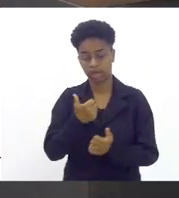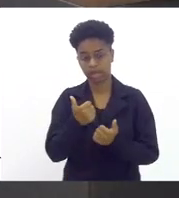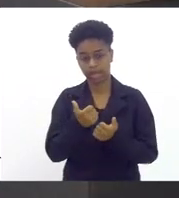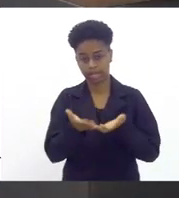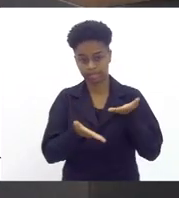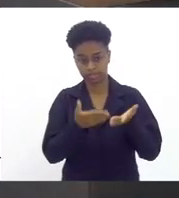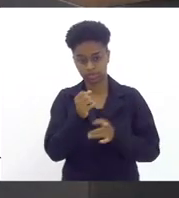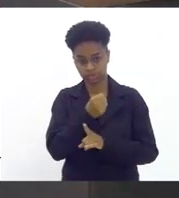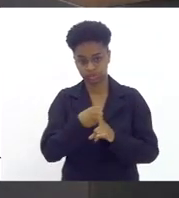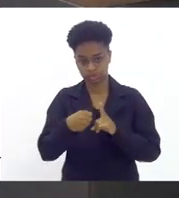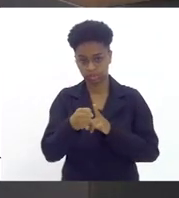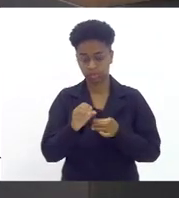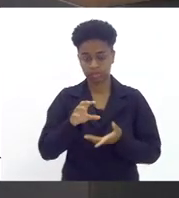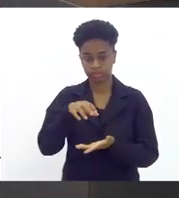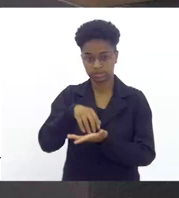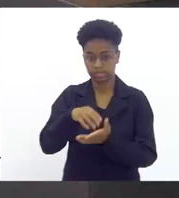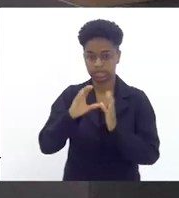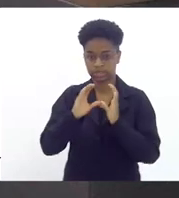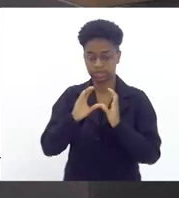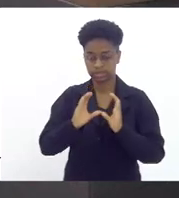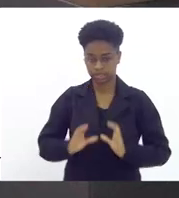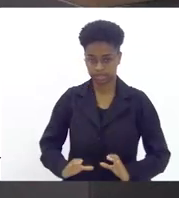do Centro de Cidadania da Capital 1,